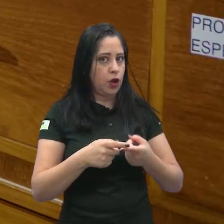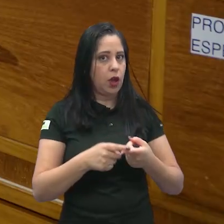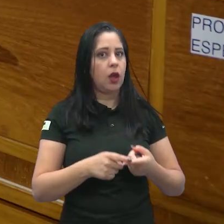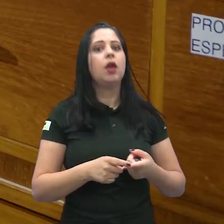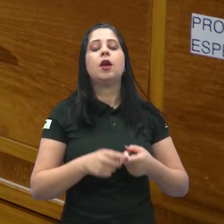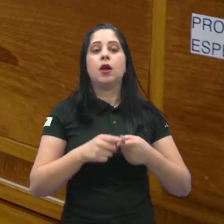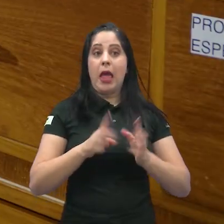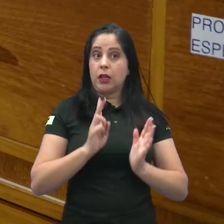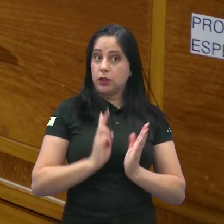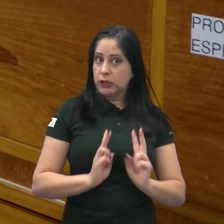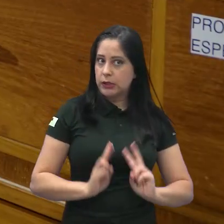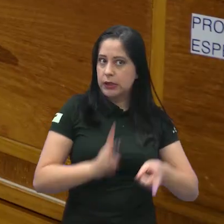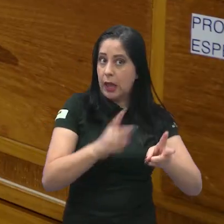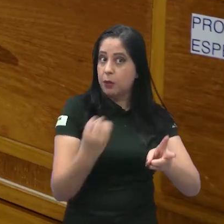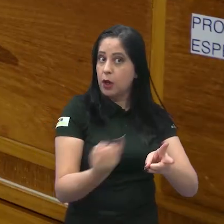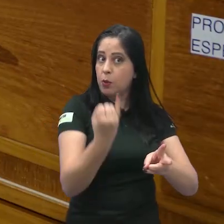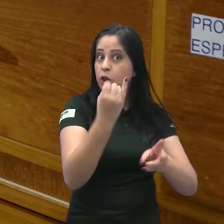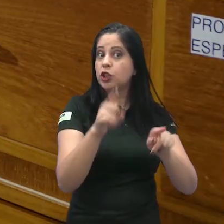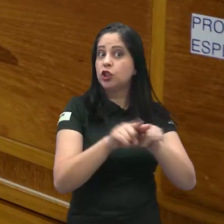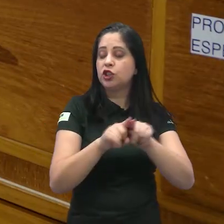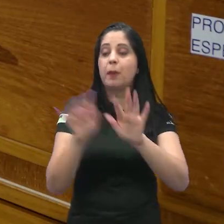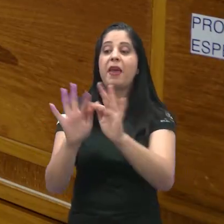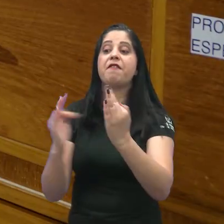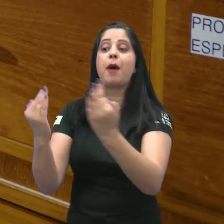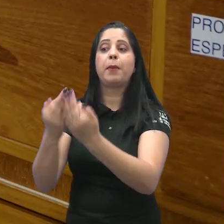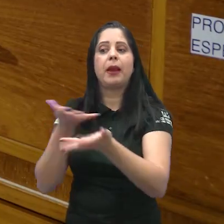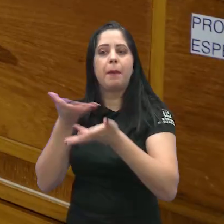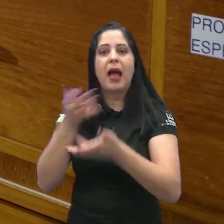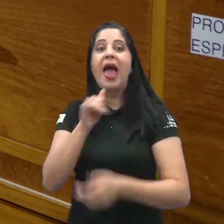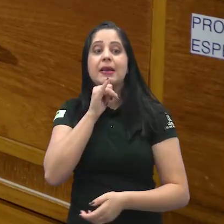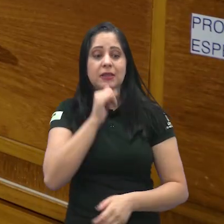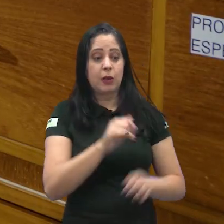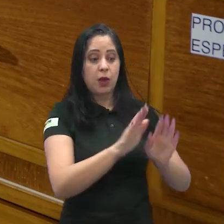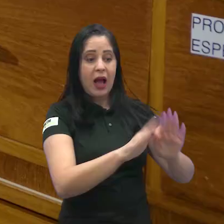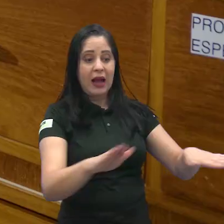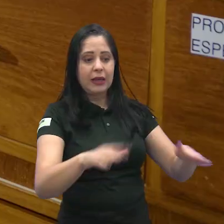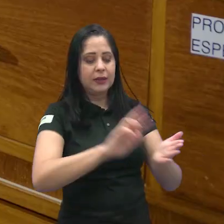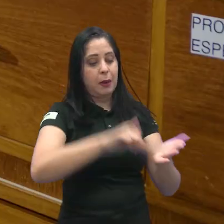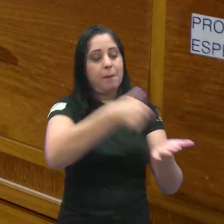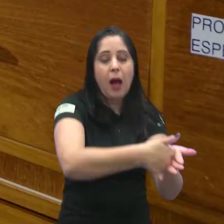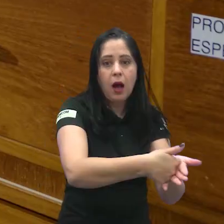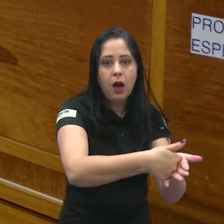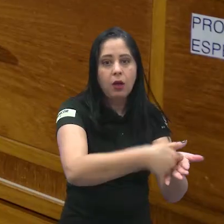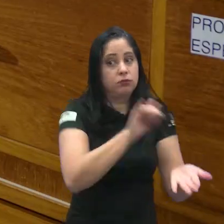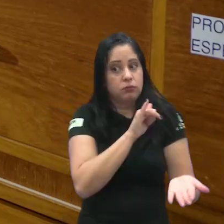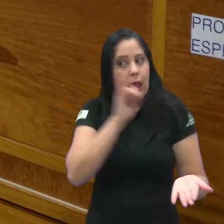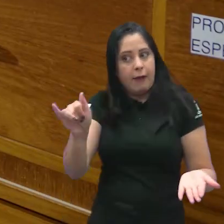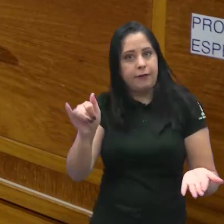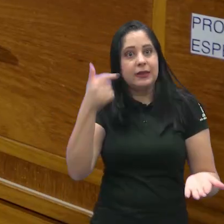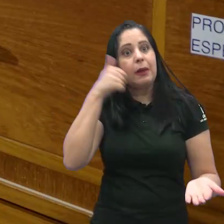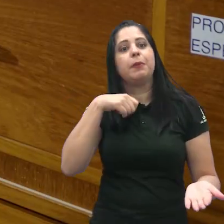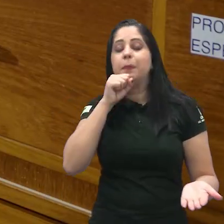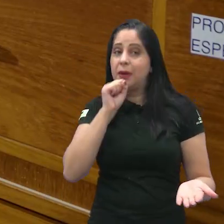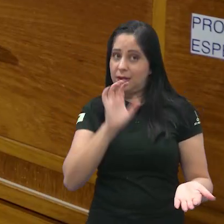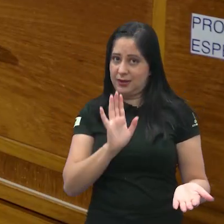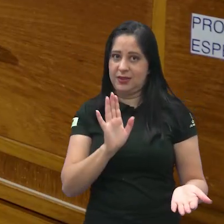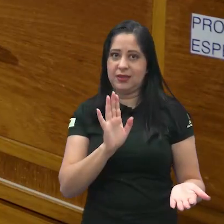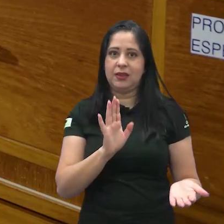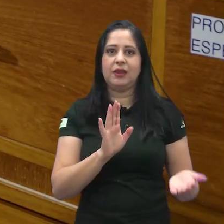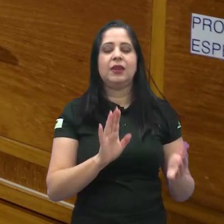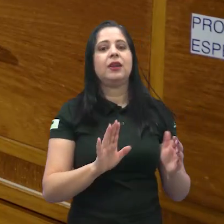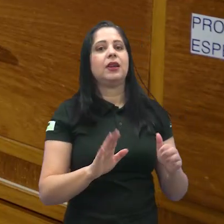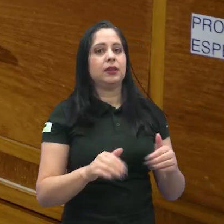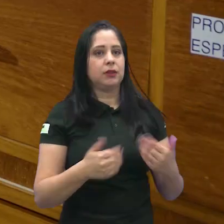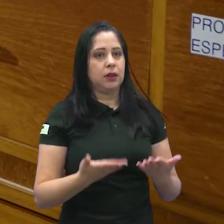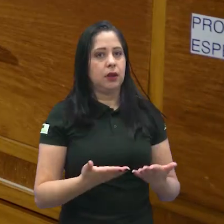conversa com as famílias, tudo que acontece. Se a criança caiu, ela arrancou uma pelinha do dedo, a gente já comunica as famílias. Então a gente